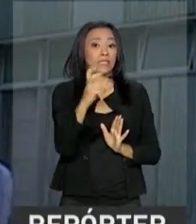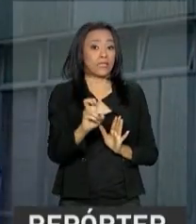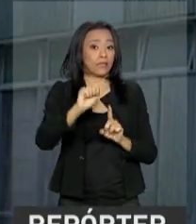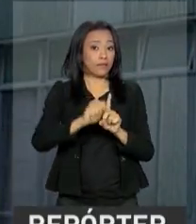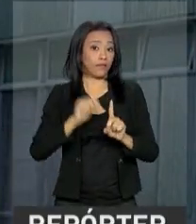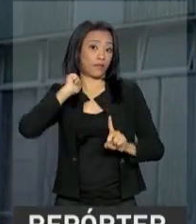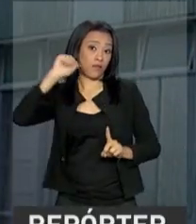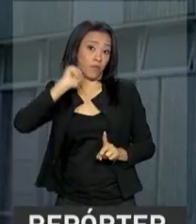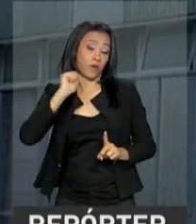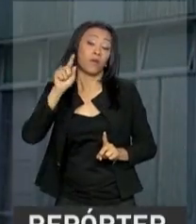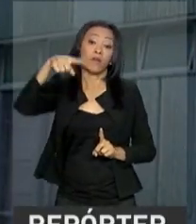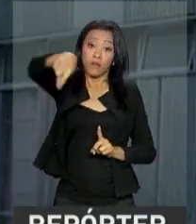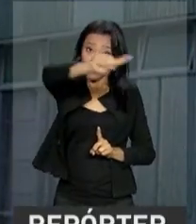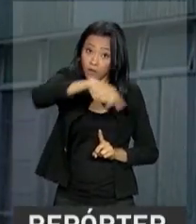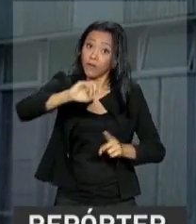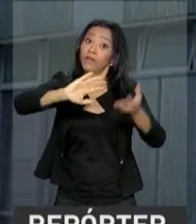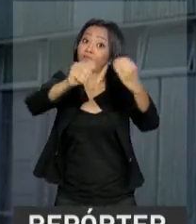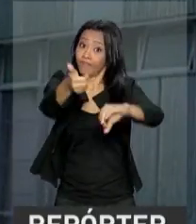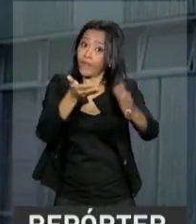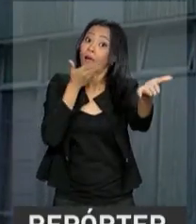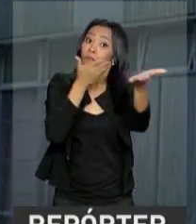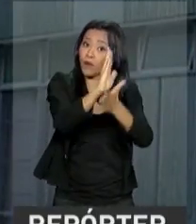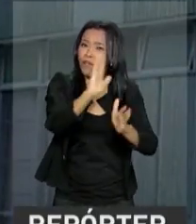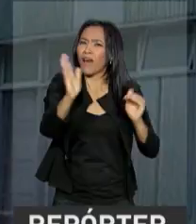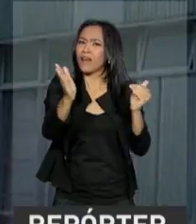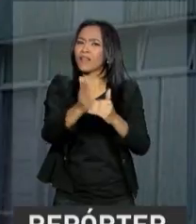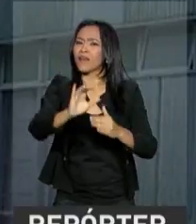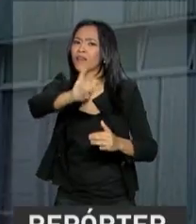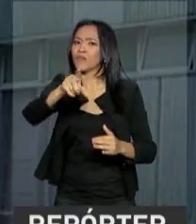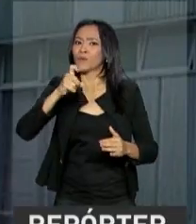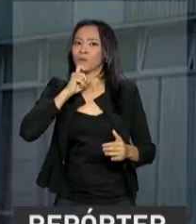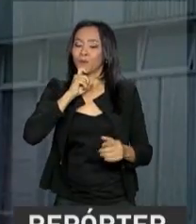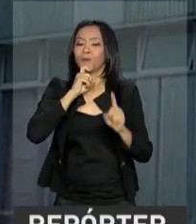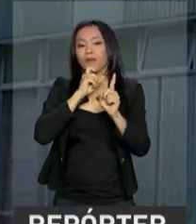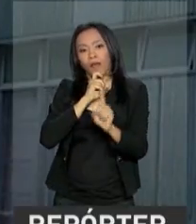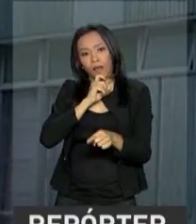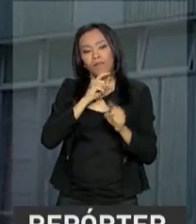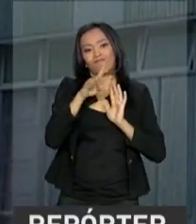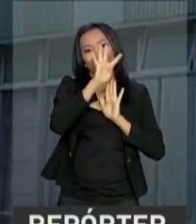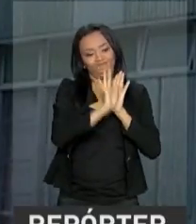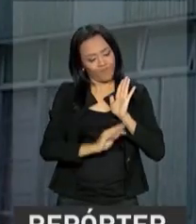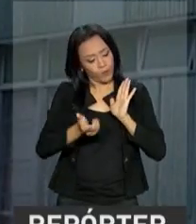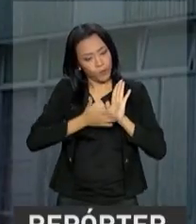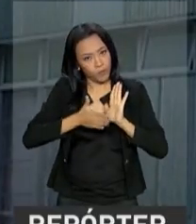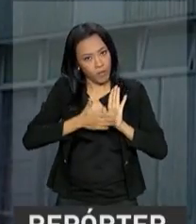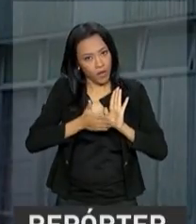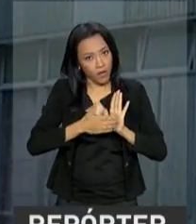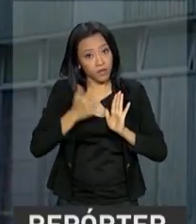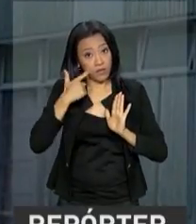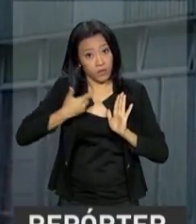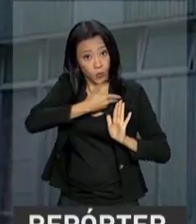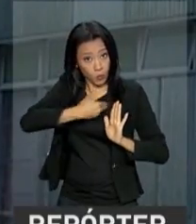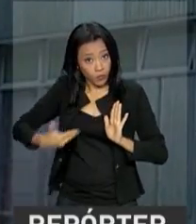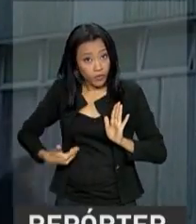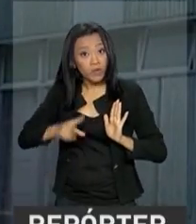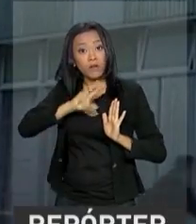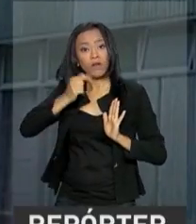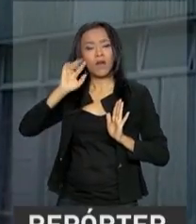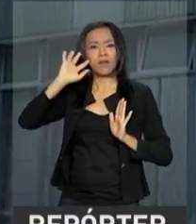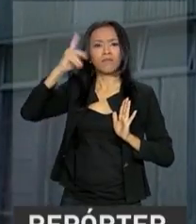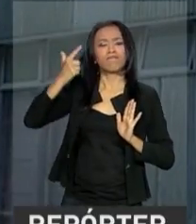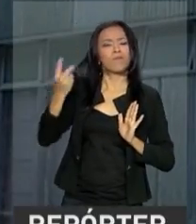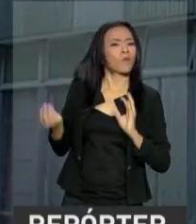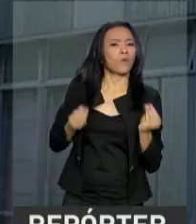aprovada pelo legislativo até o mês de julho é com base no texto aprovado que o governo vai definir a